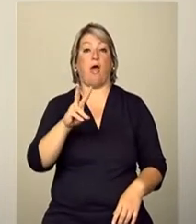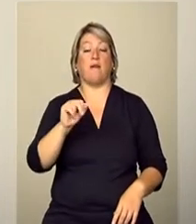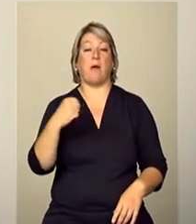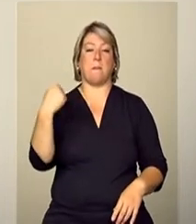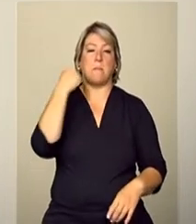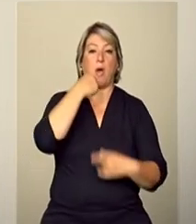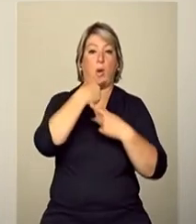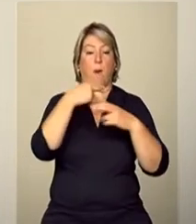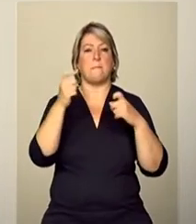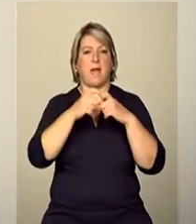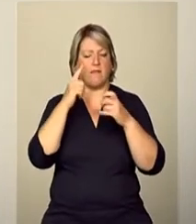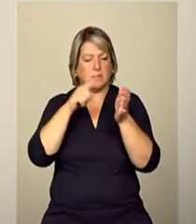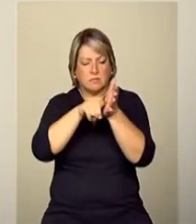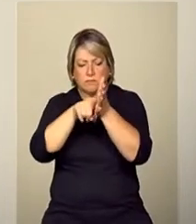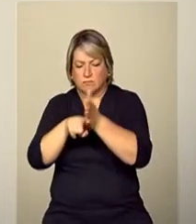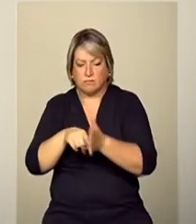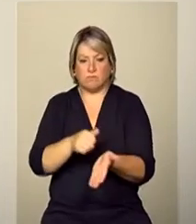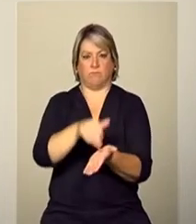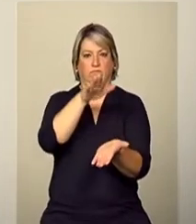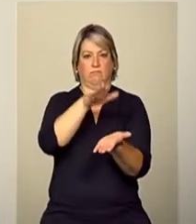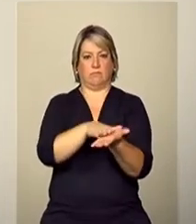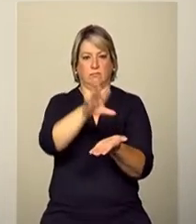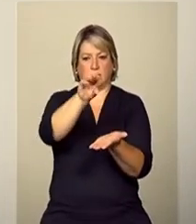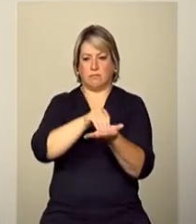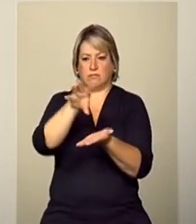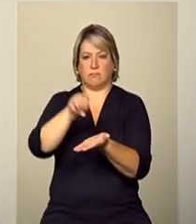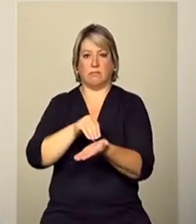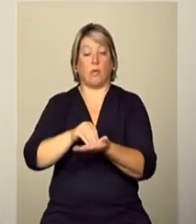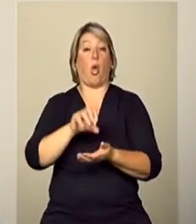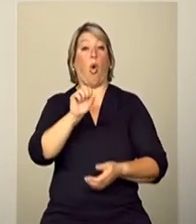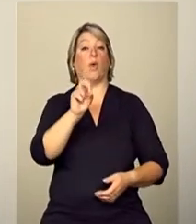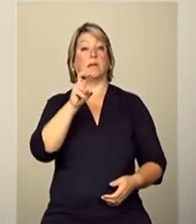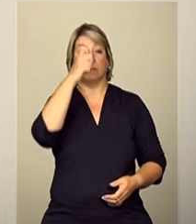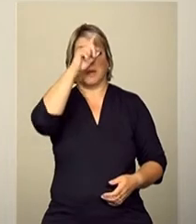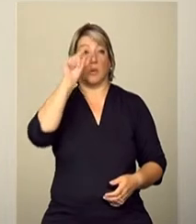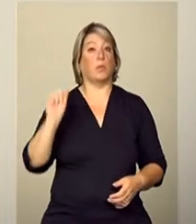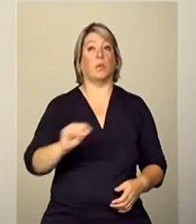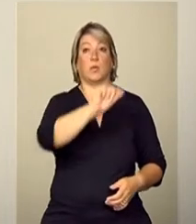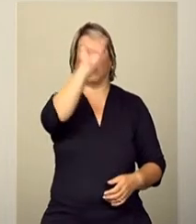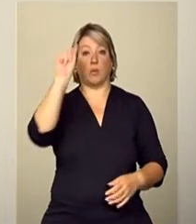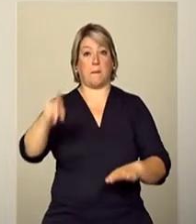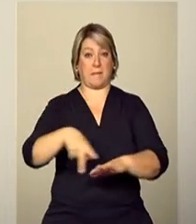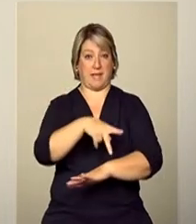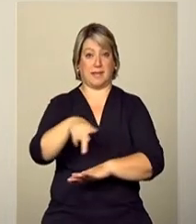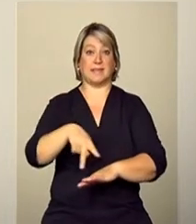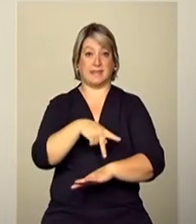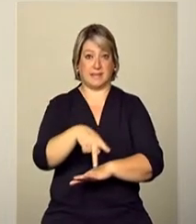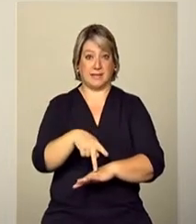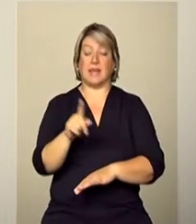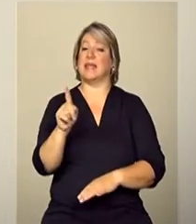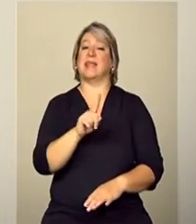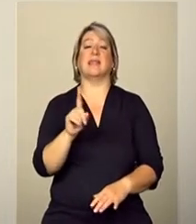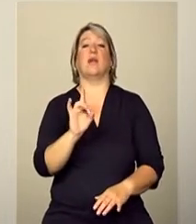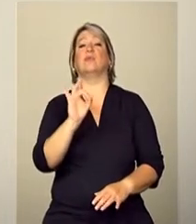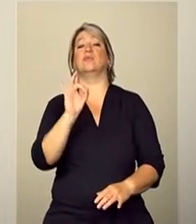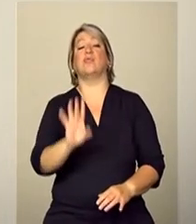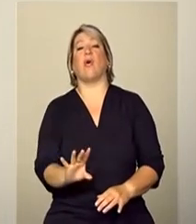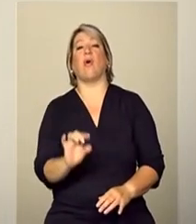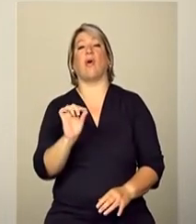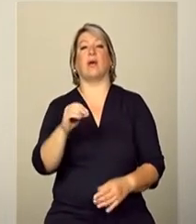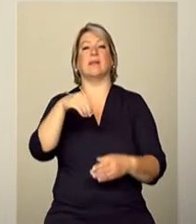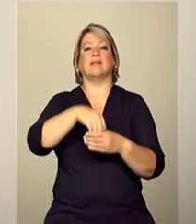também poderá ser feita por um médico nos 85 hospitais referência do país apenas